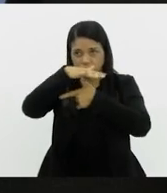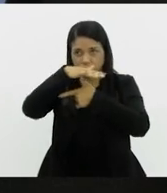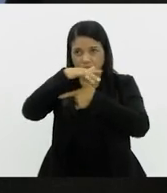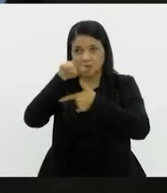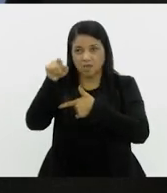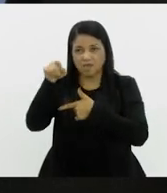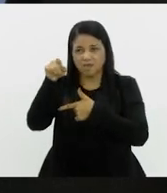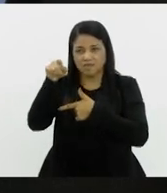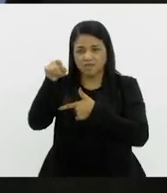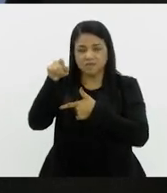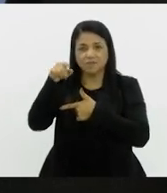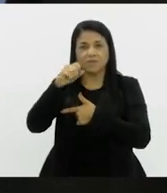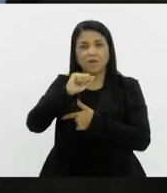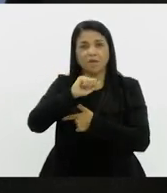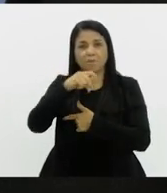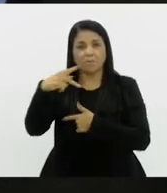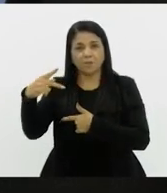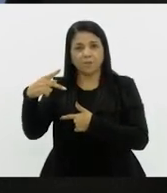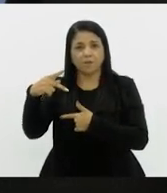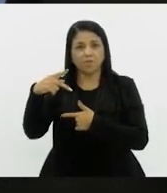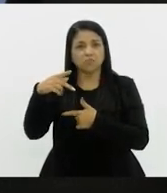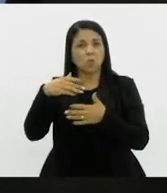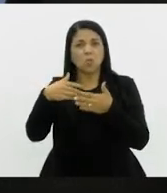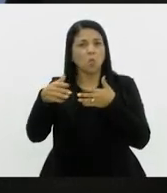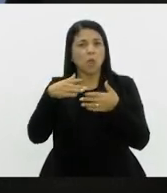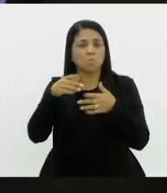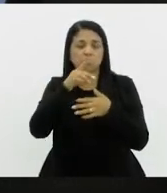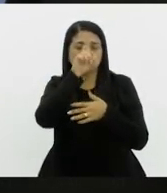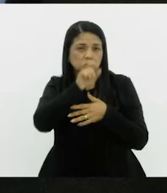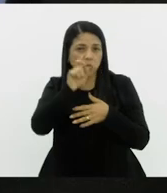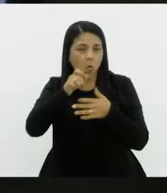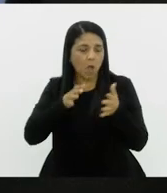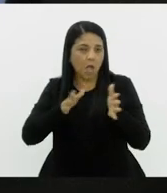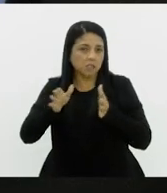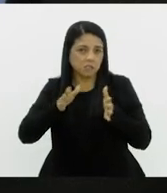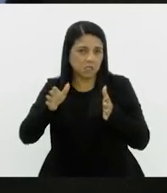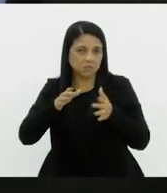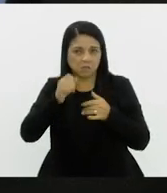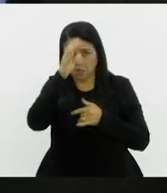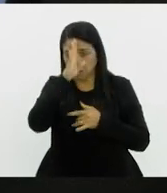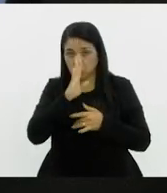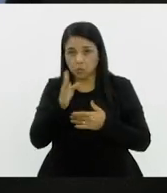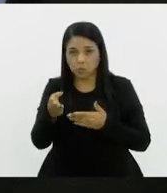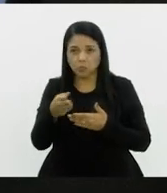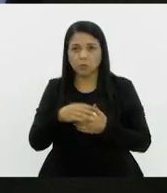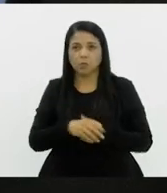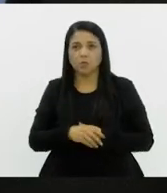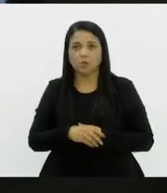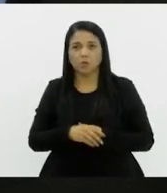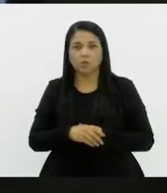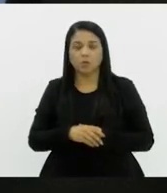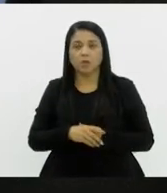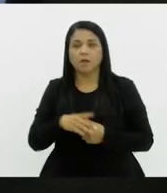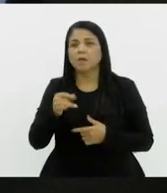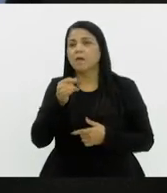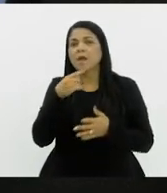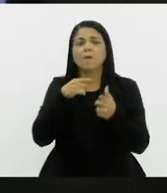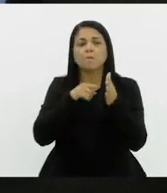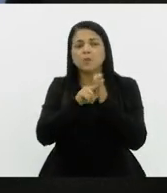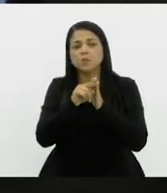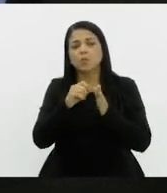porque esse aplicativo é um qualquer um acessa na internet, gratuito e diz altura. Vamos ver o que é isso. Porque a pergunta é o seguinte, como é